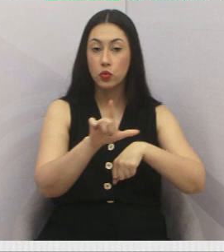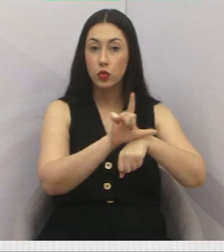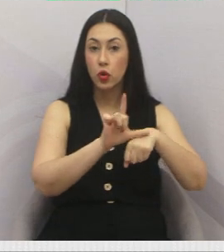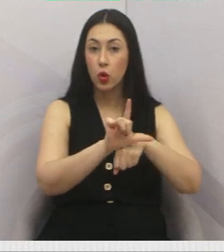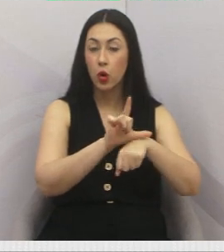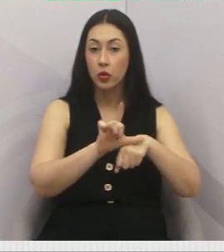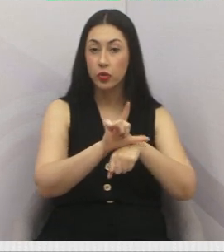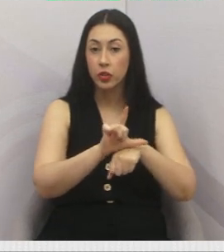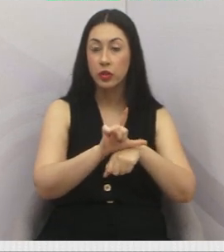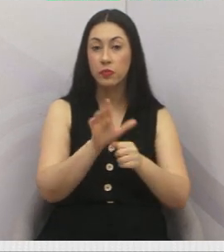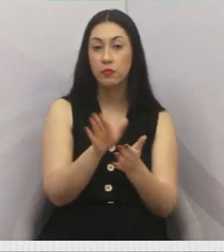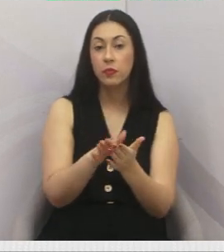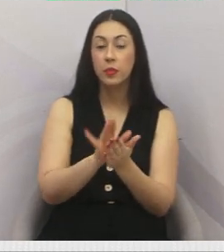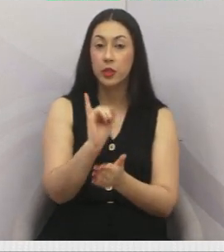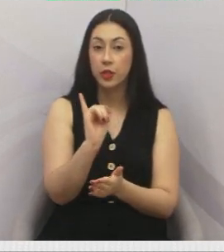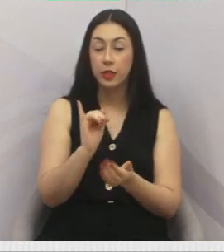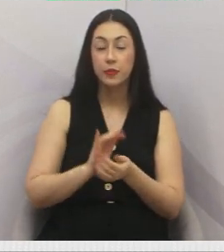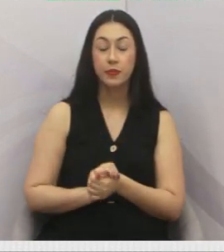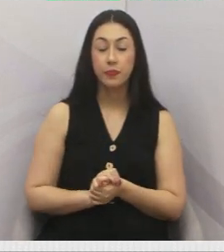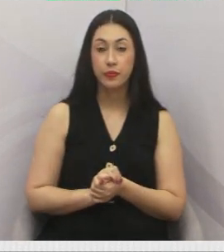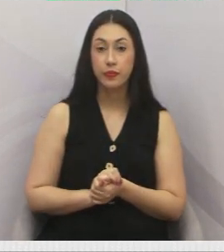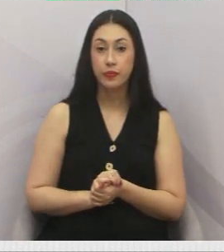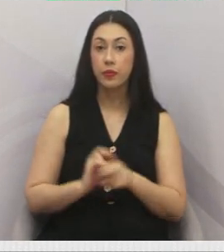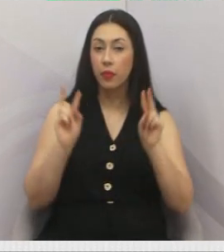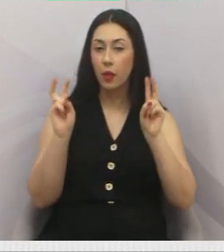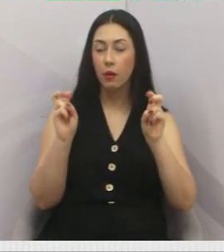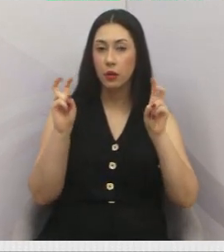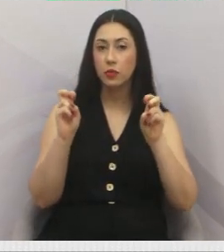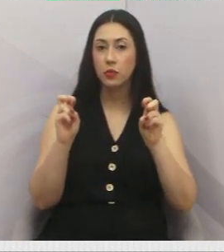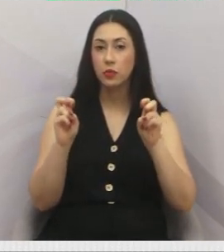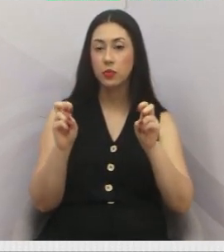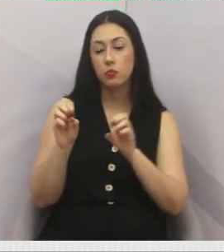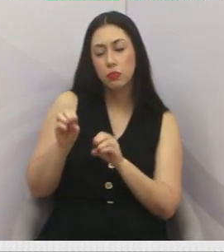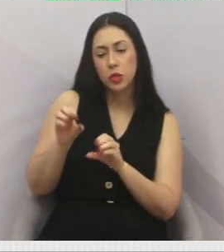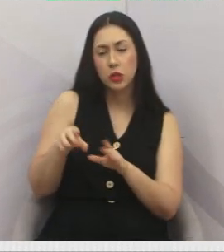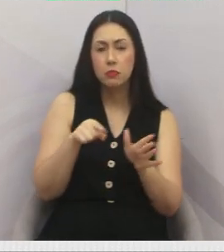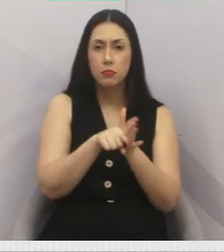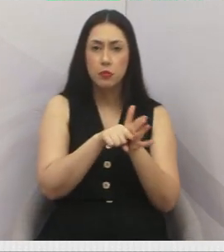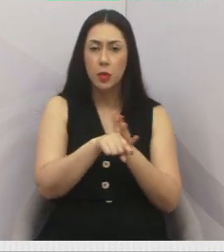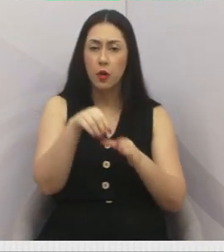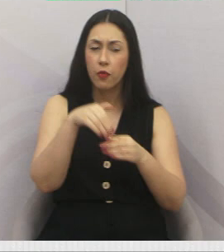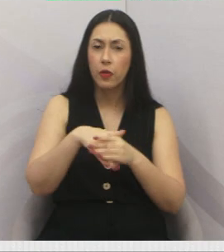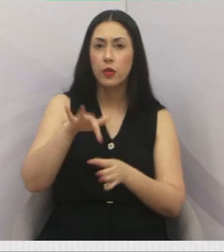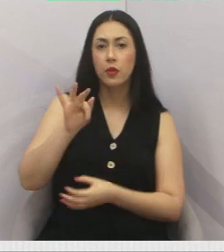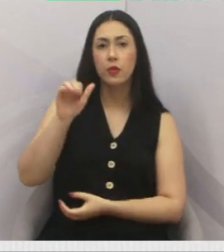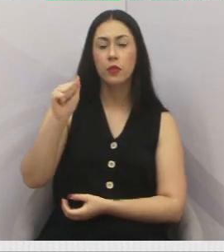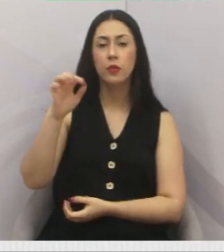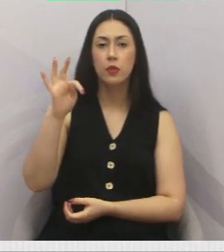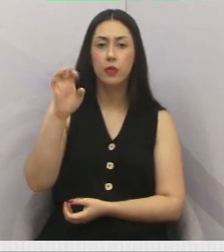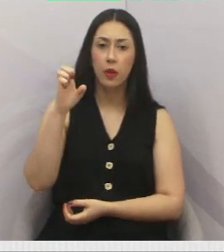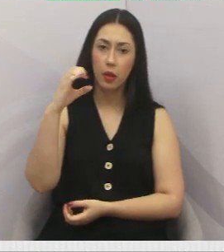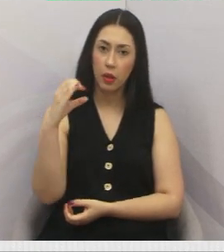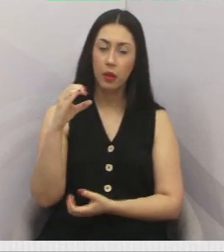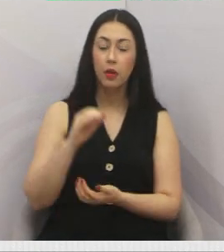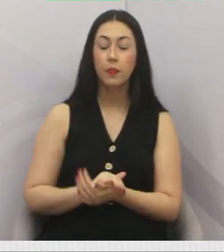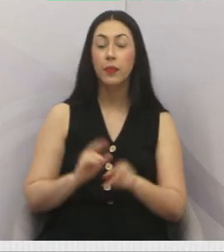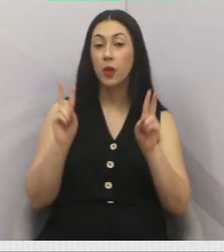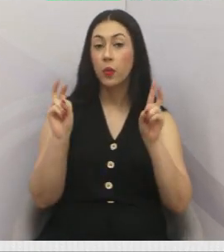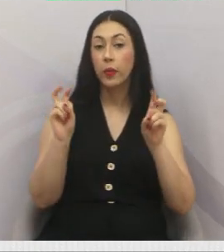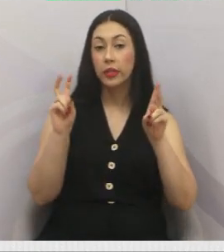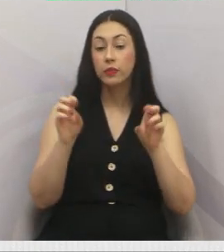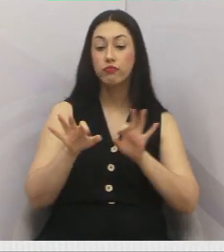Industrial ACI Jacareí. Segmento entidades acadêmicas de pesquisa, um voto FATEC Jacareí.